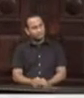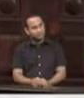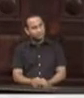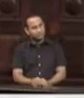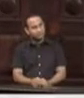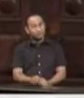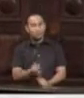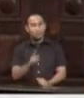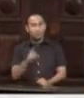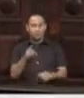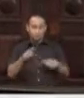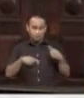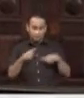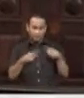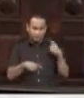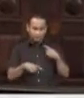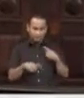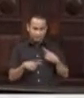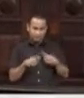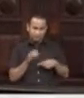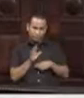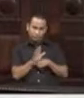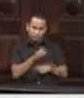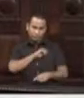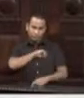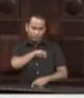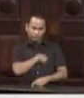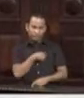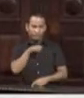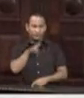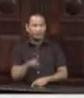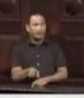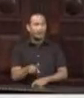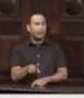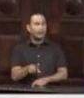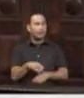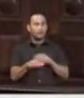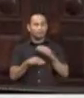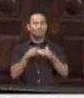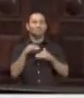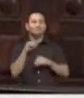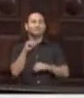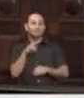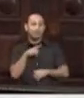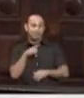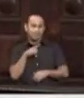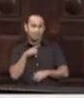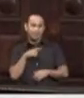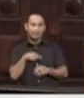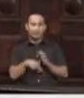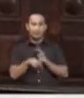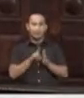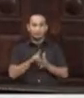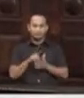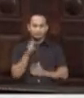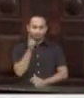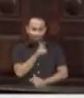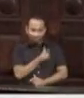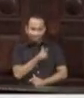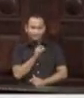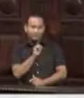com a política de incentivos fiscais é um montante que teria condições, caso